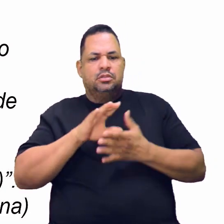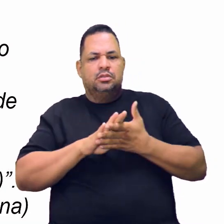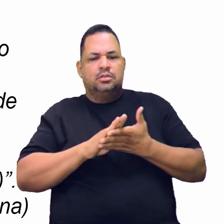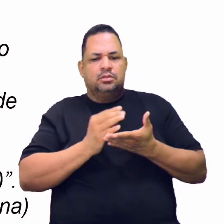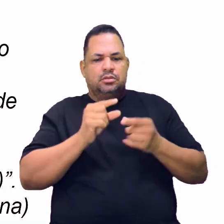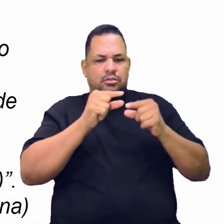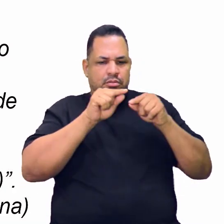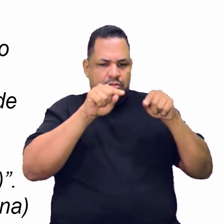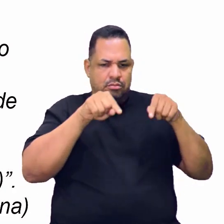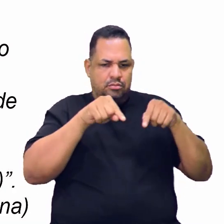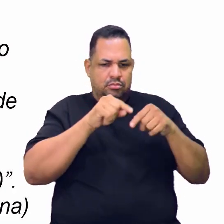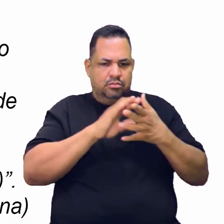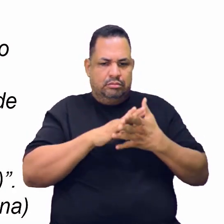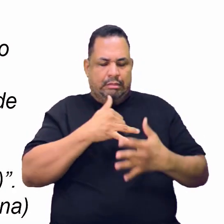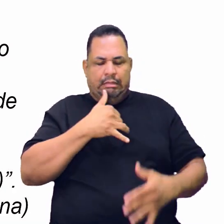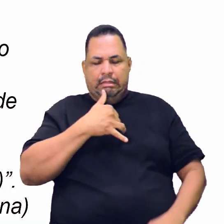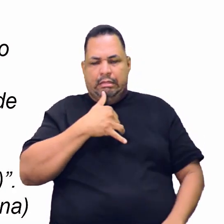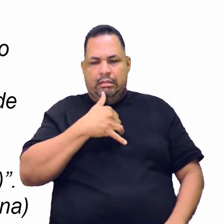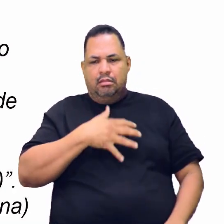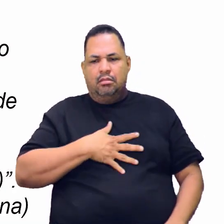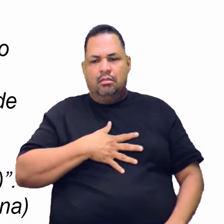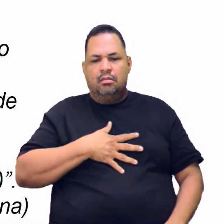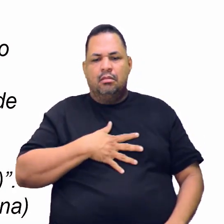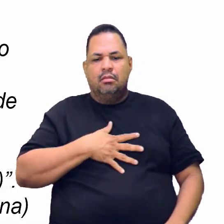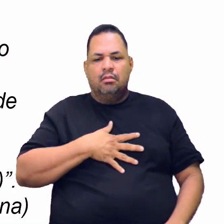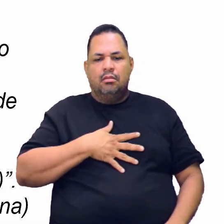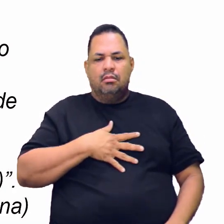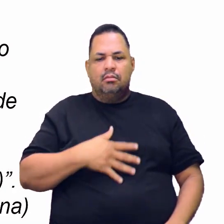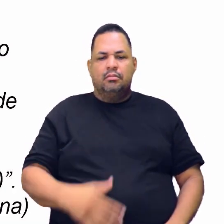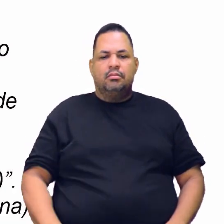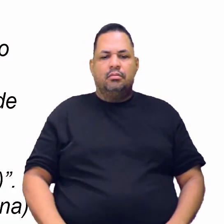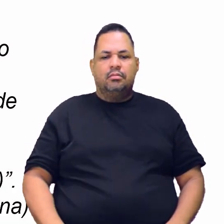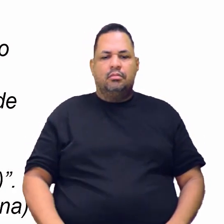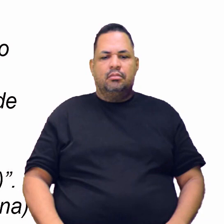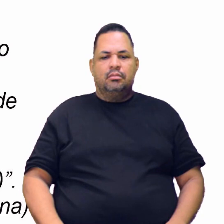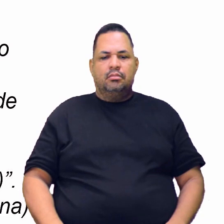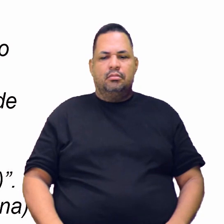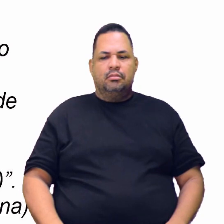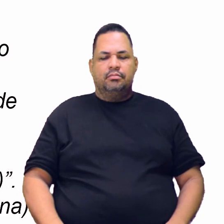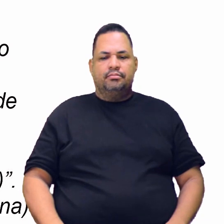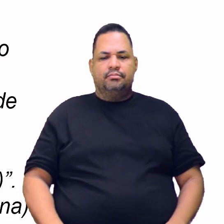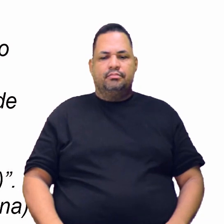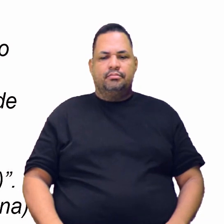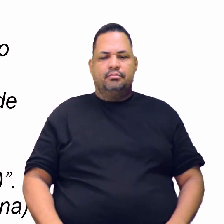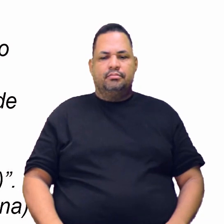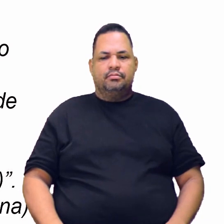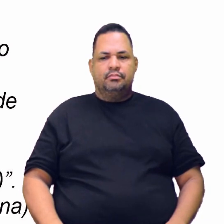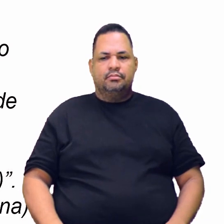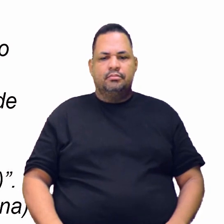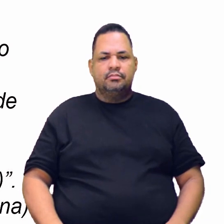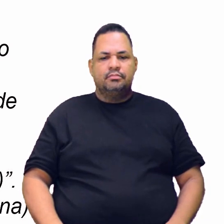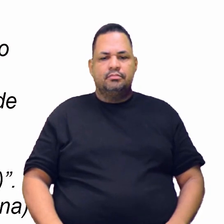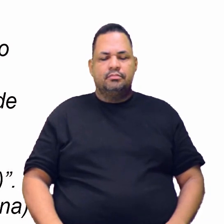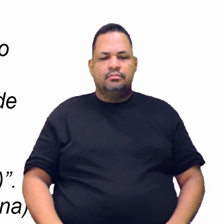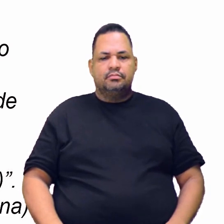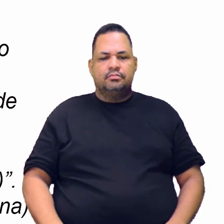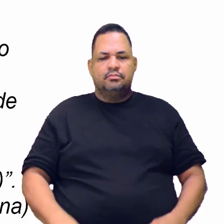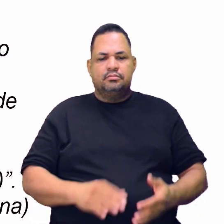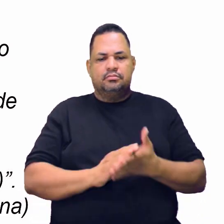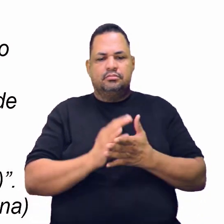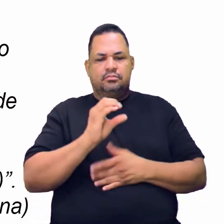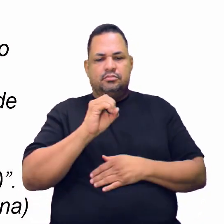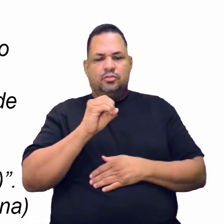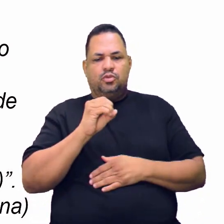um tablete e meio de preguiça. Aqui eu tenho, né, a letra da canção Os